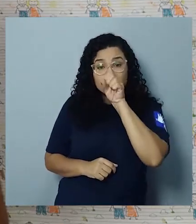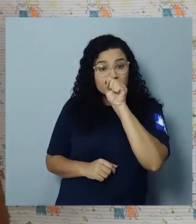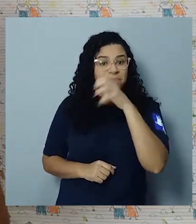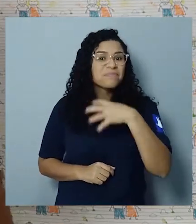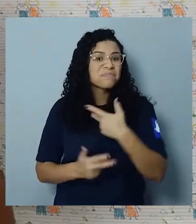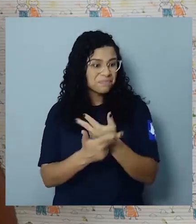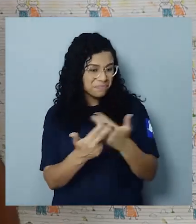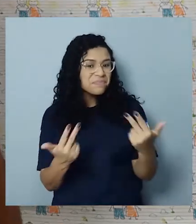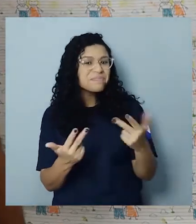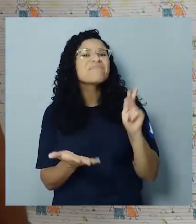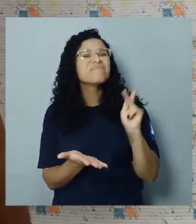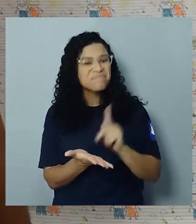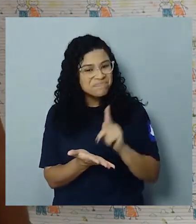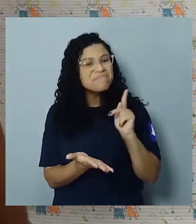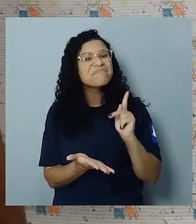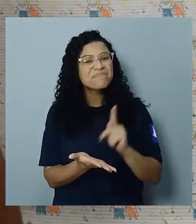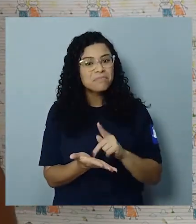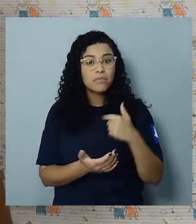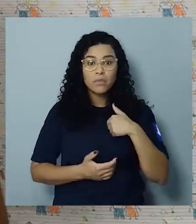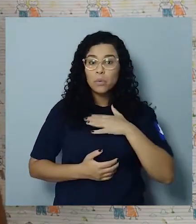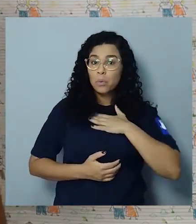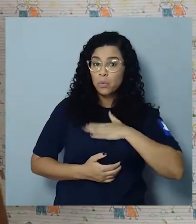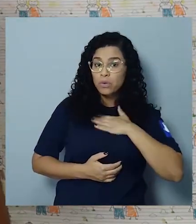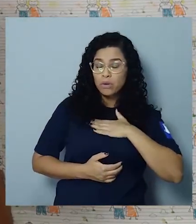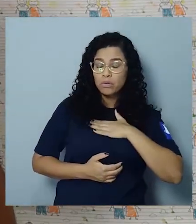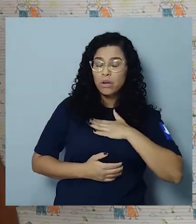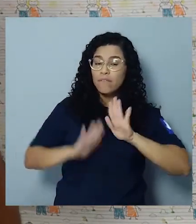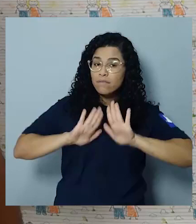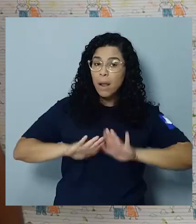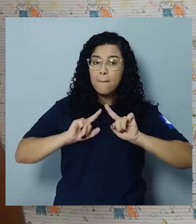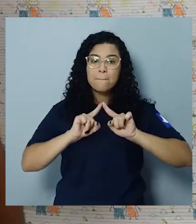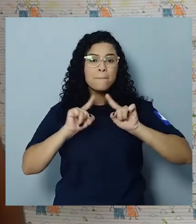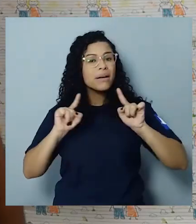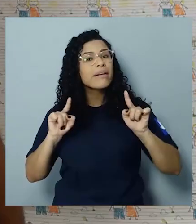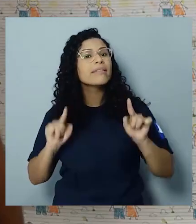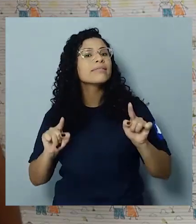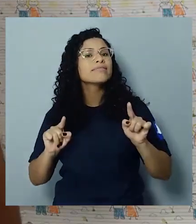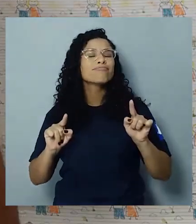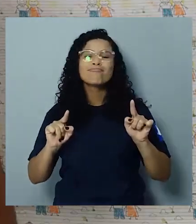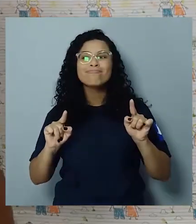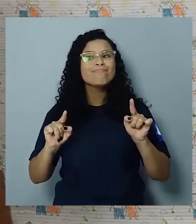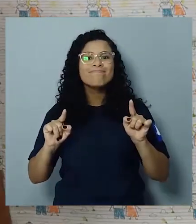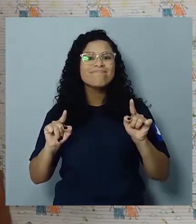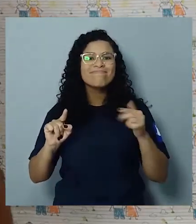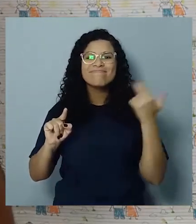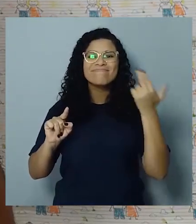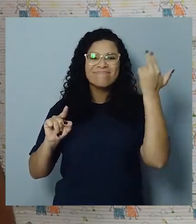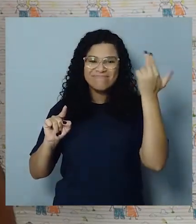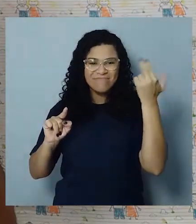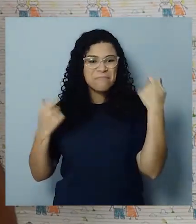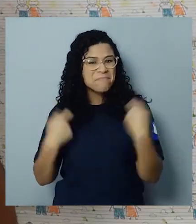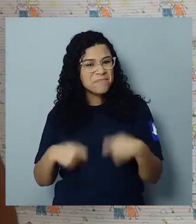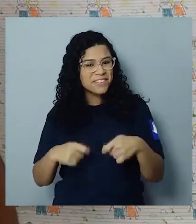sinto cheiro das coisas que isso mesmo eu gostaria de ficar por aqui mais um pouco e conversar mais